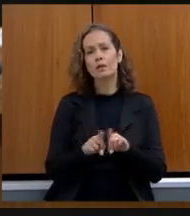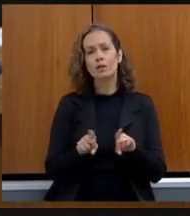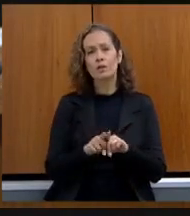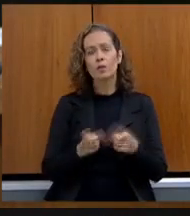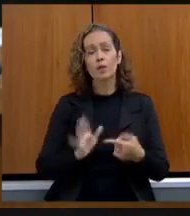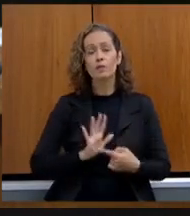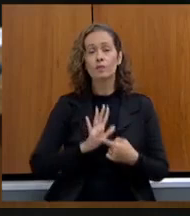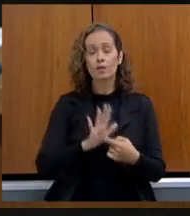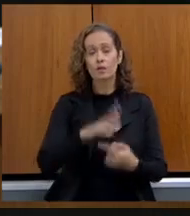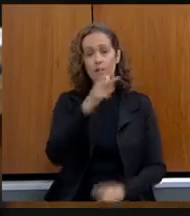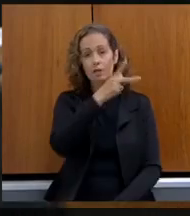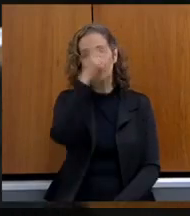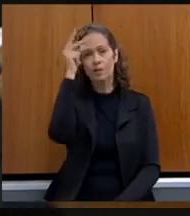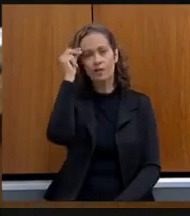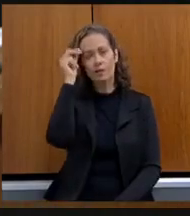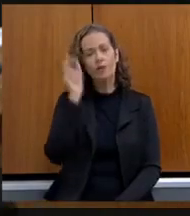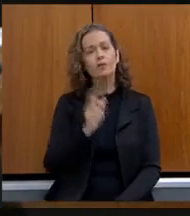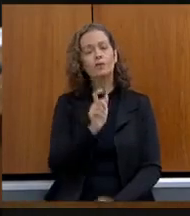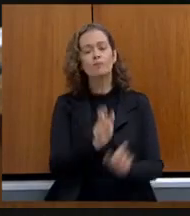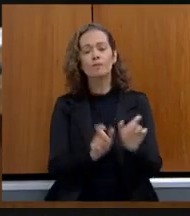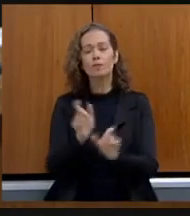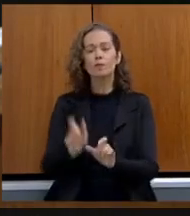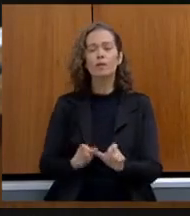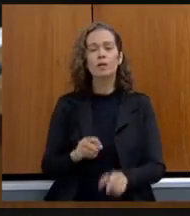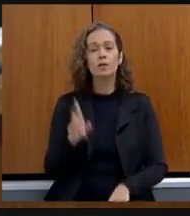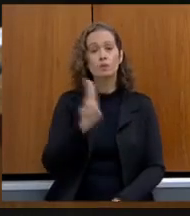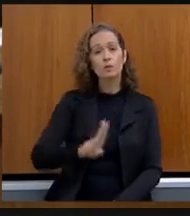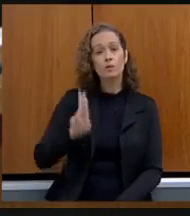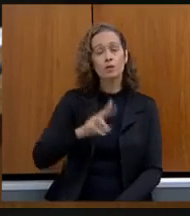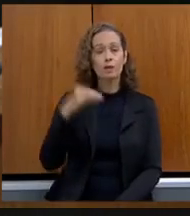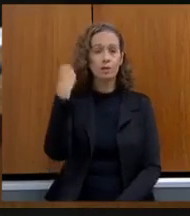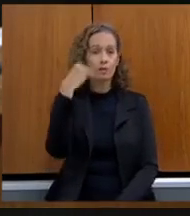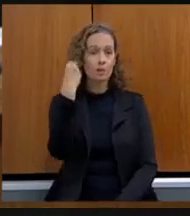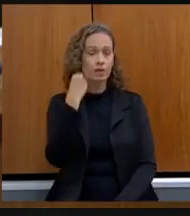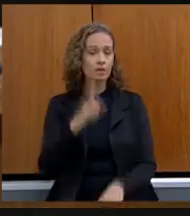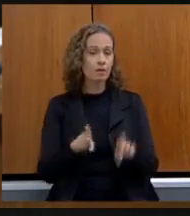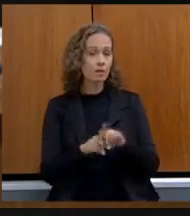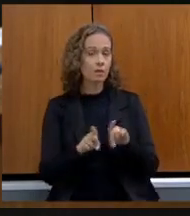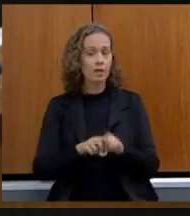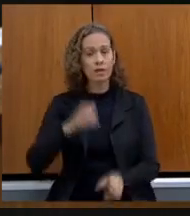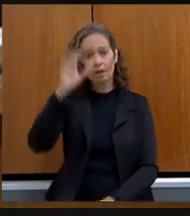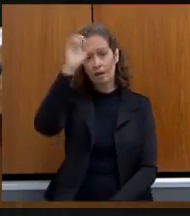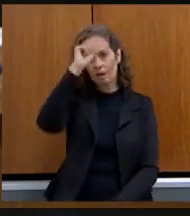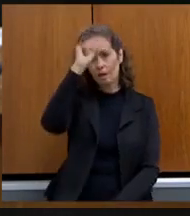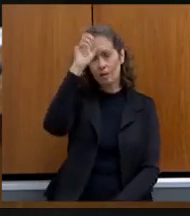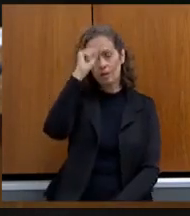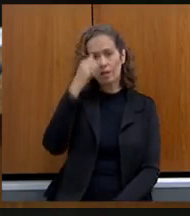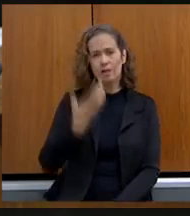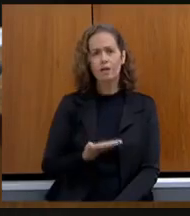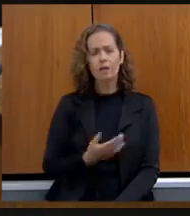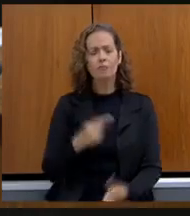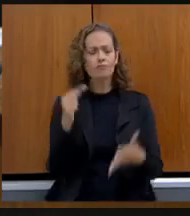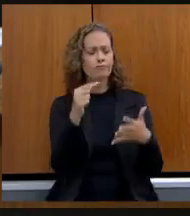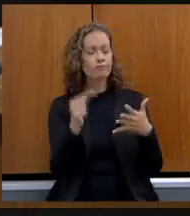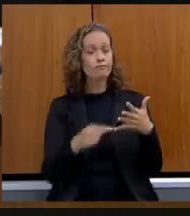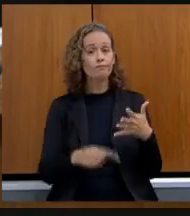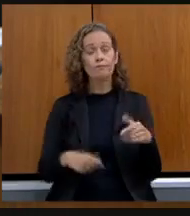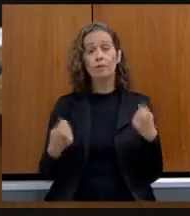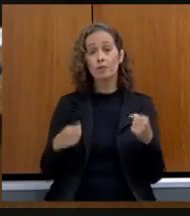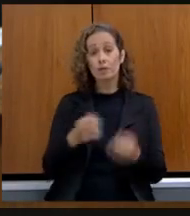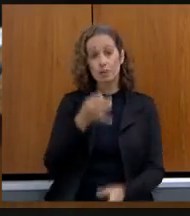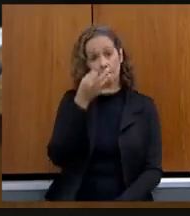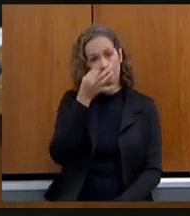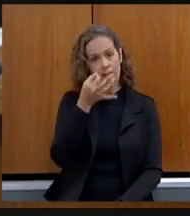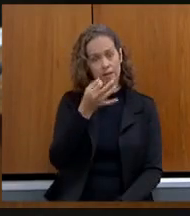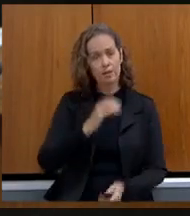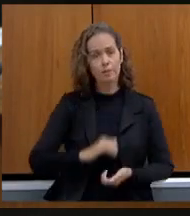sinalizar os prefeitos utilizar essa experiência também e para aprender e finalizar Quais são os pontos que a gente deve estar sempre